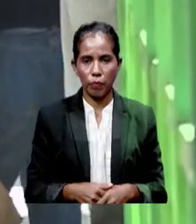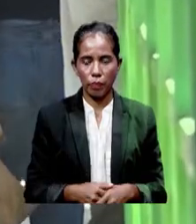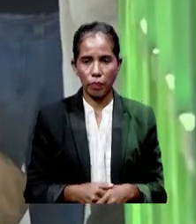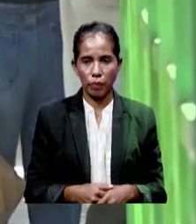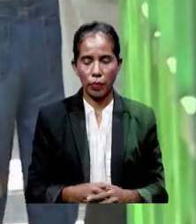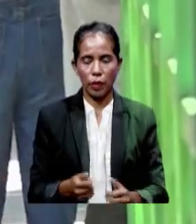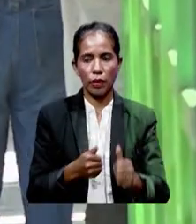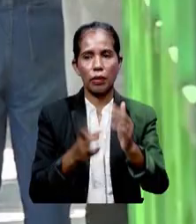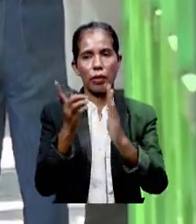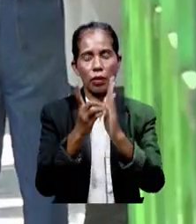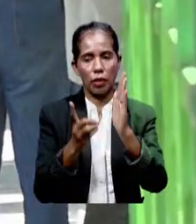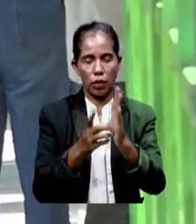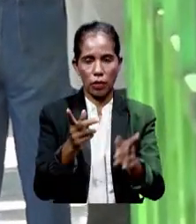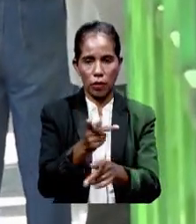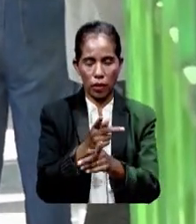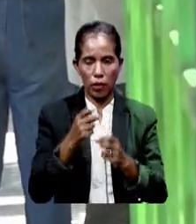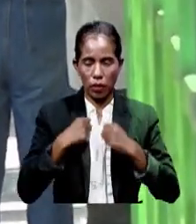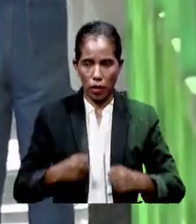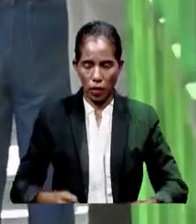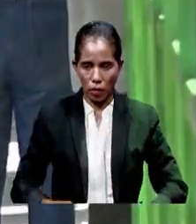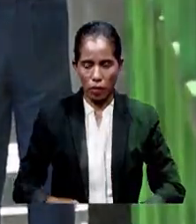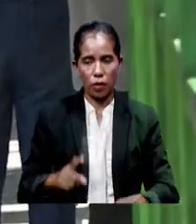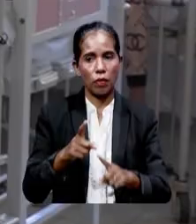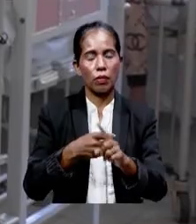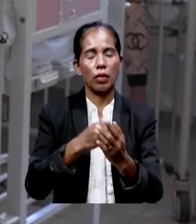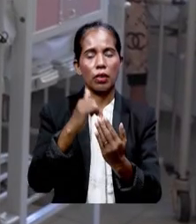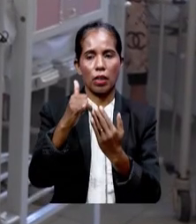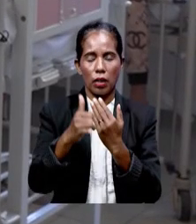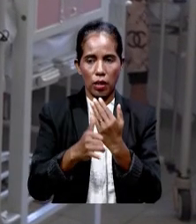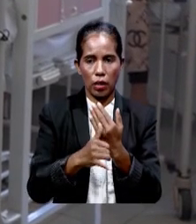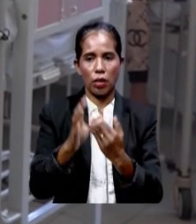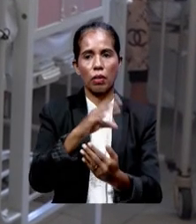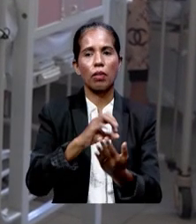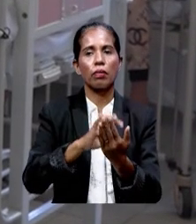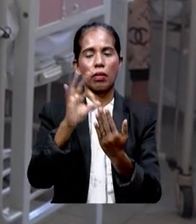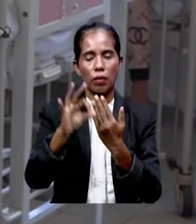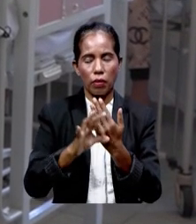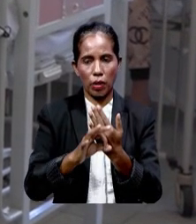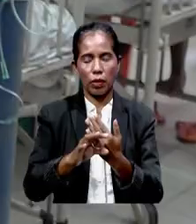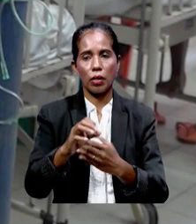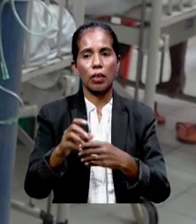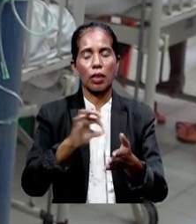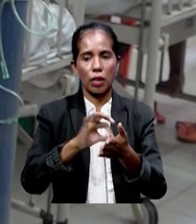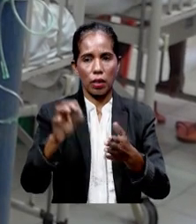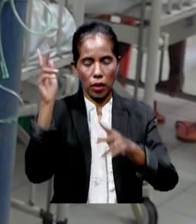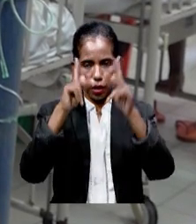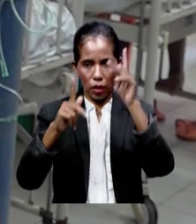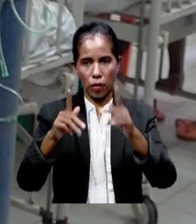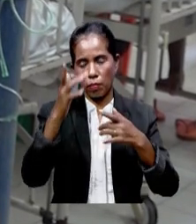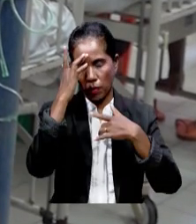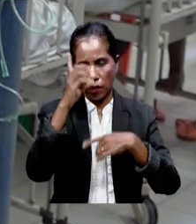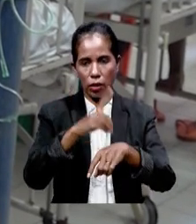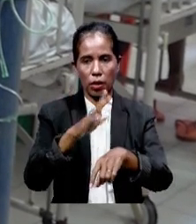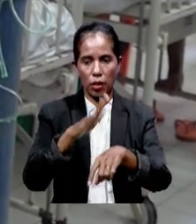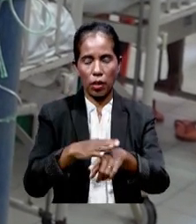Tuir dados husi cuidados saúde primária e fulan janeiro no fevereiro tina ne regista caso dengue hamutuk atos hatresing